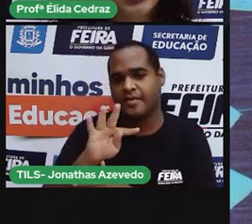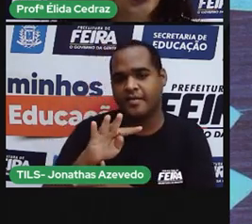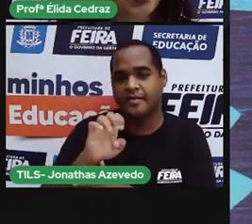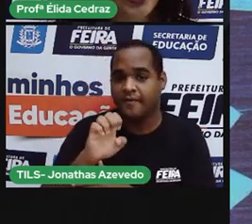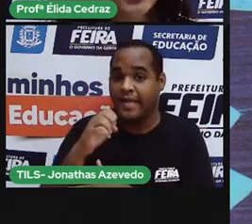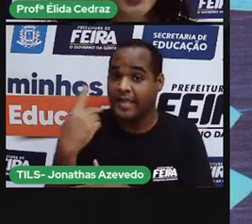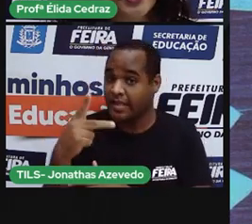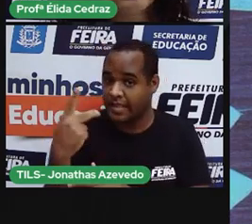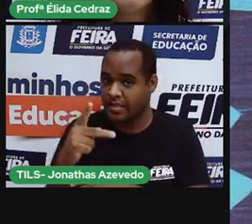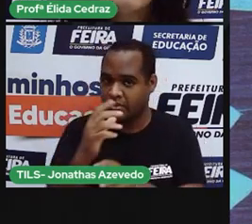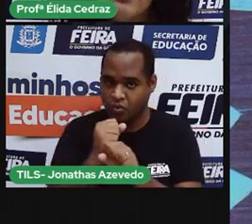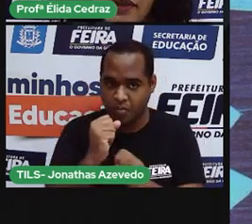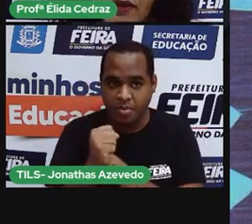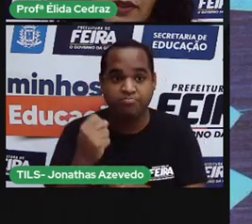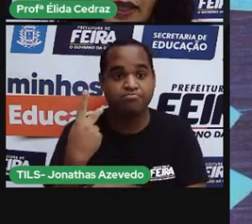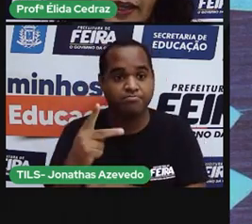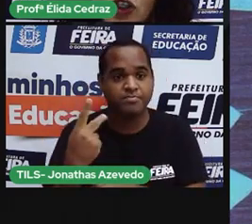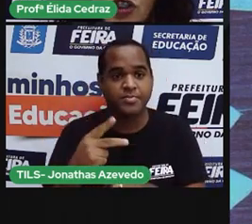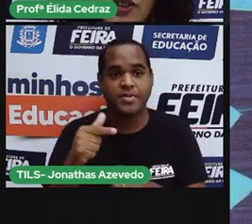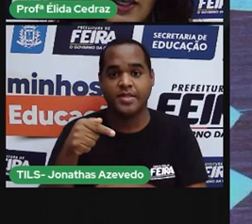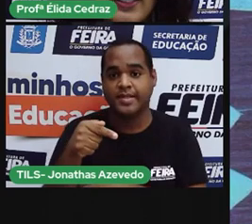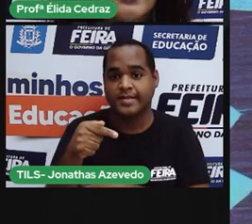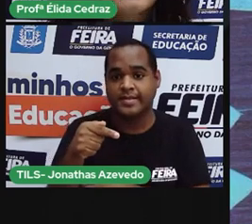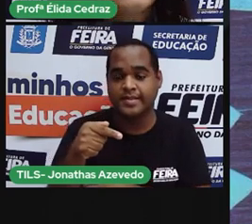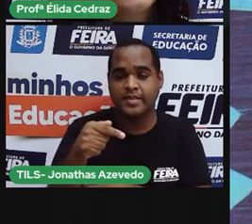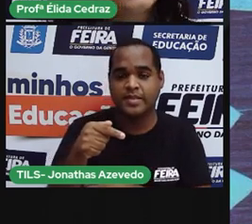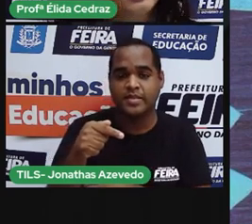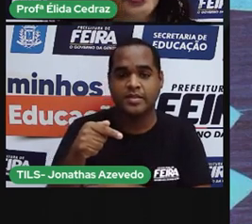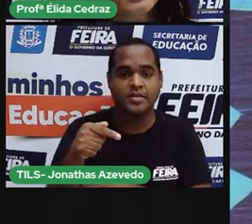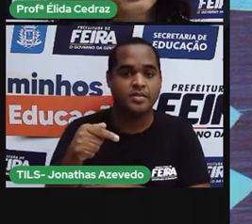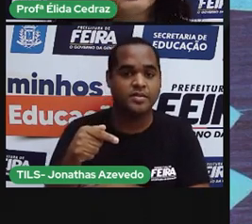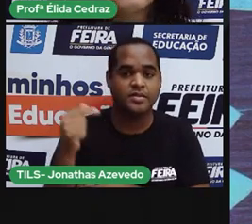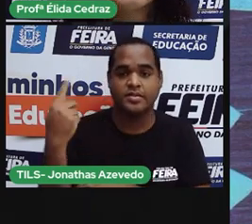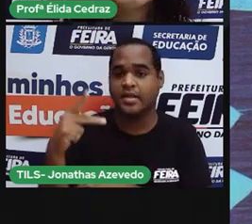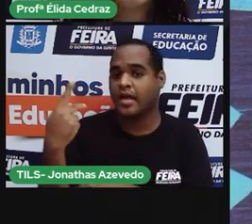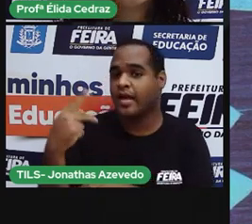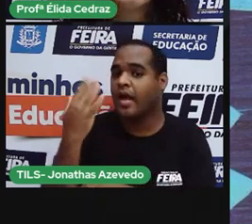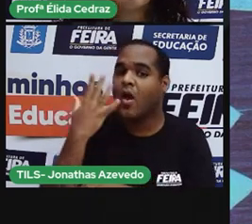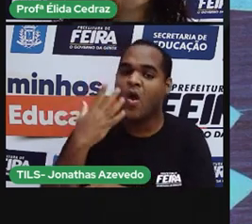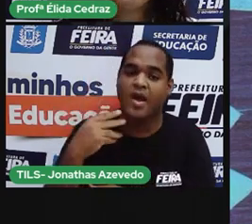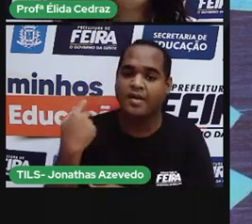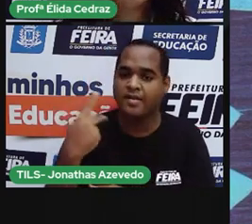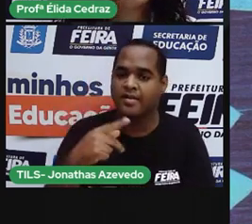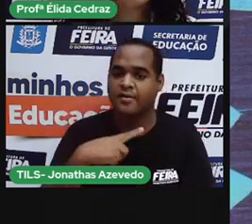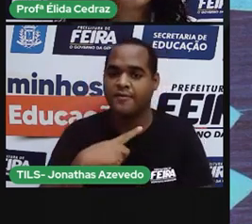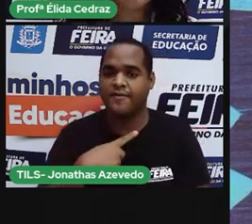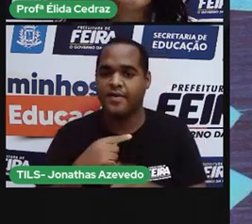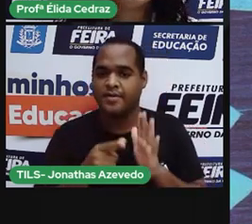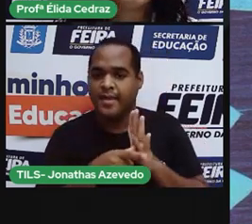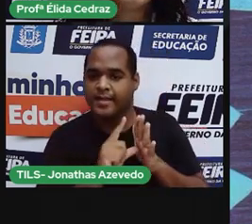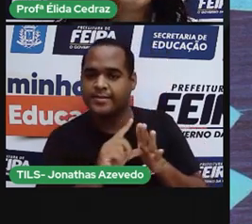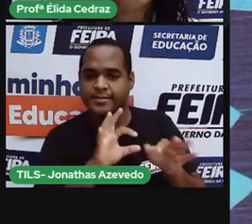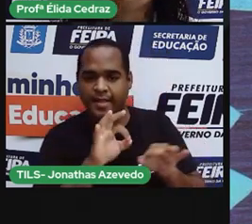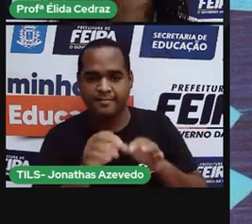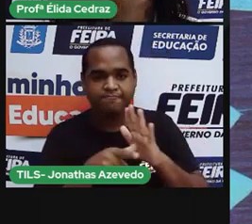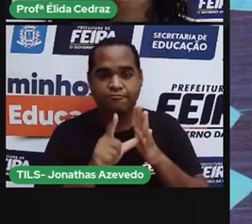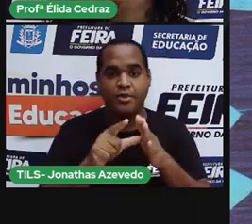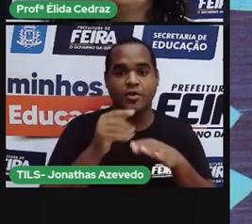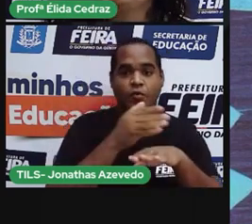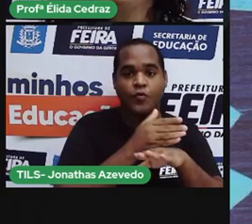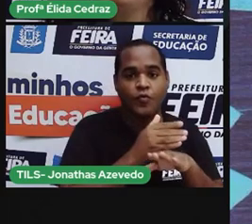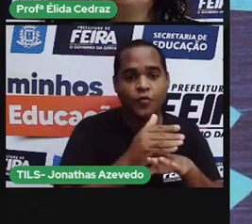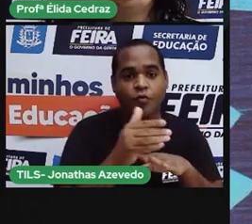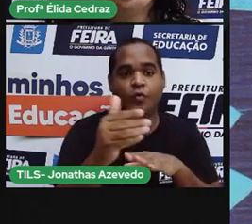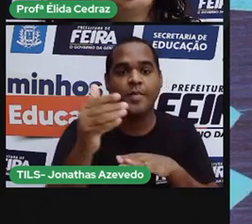soma dos seus dois dados deu 7. Se as três crianças estavam antes da partida,